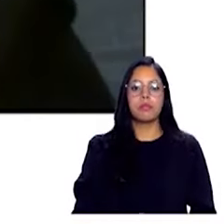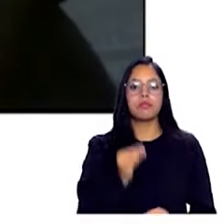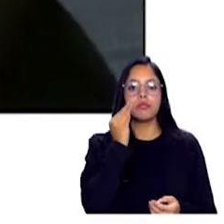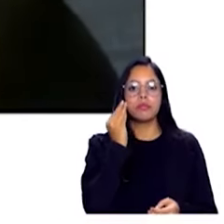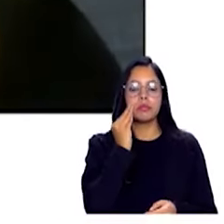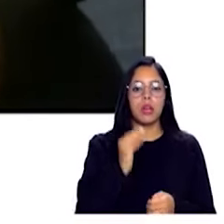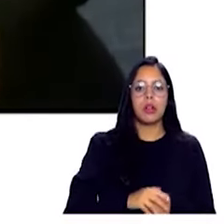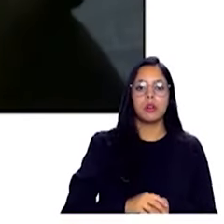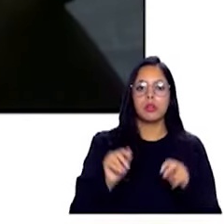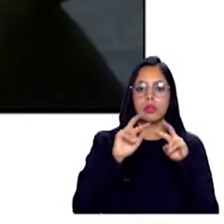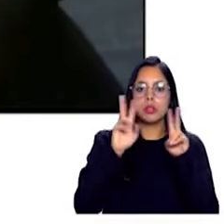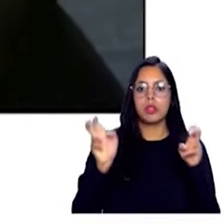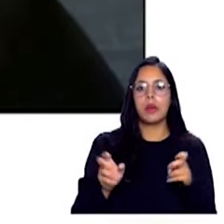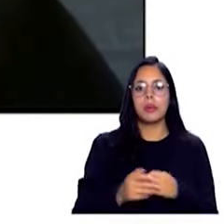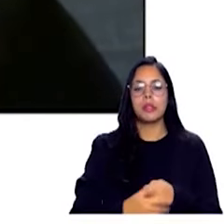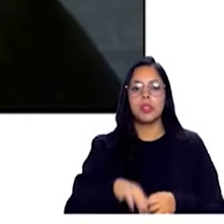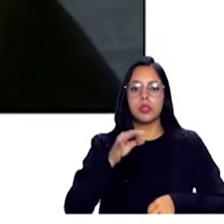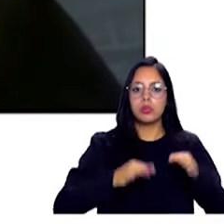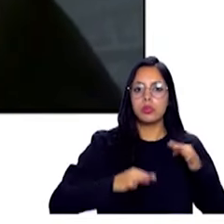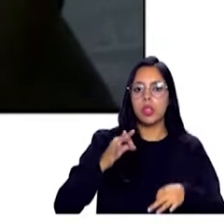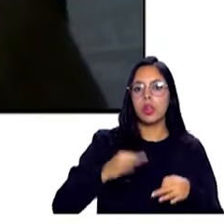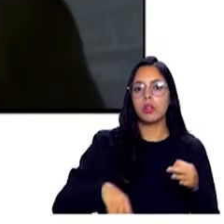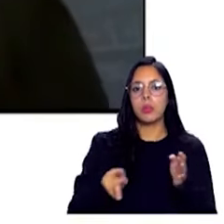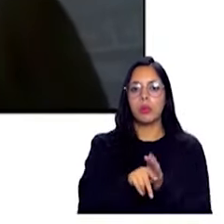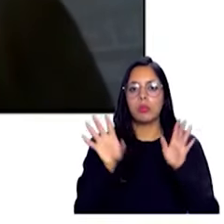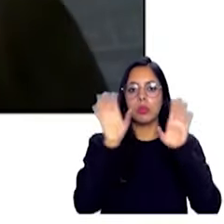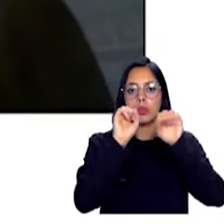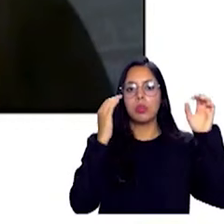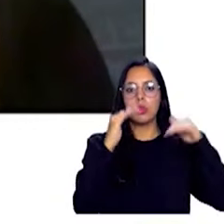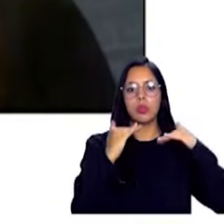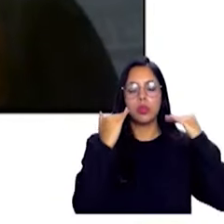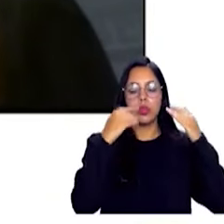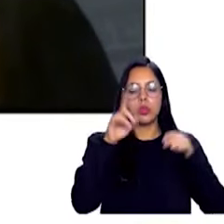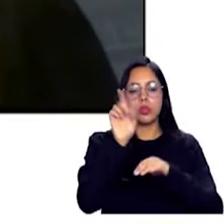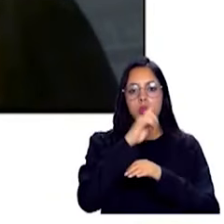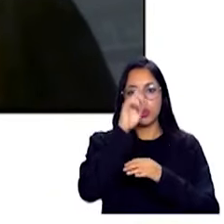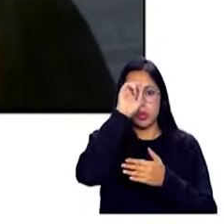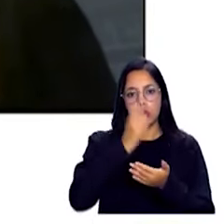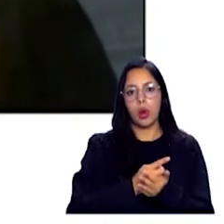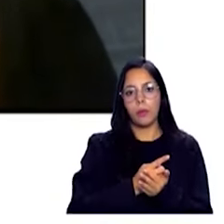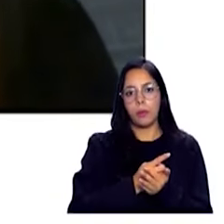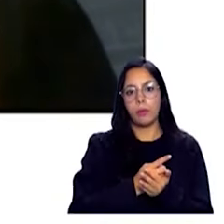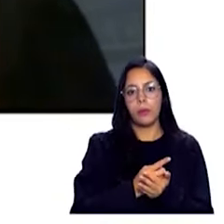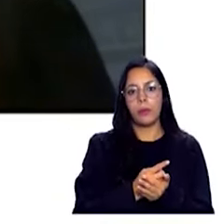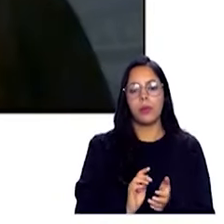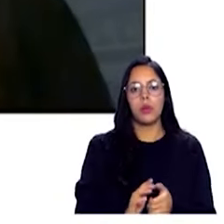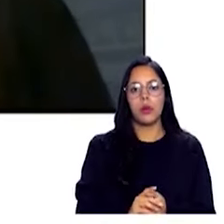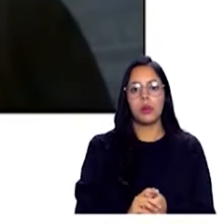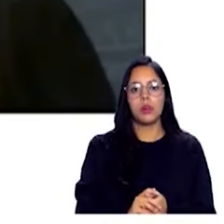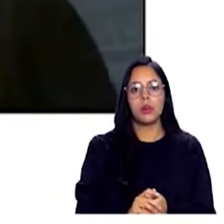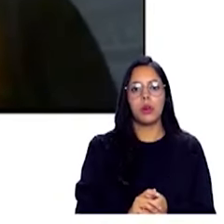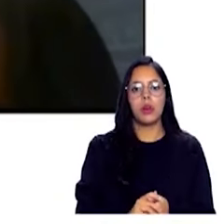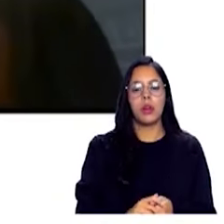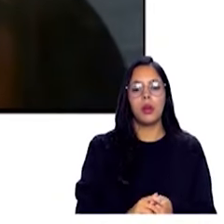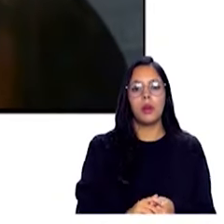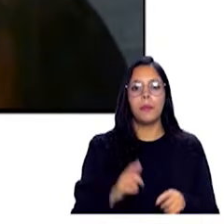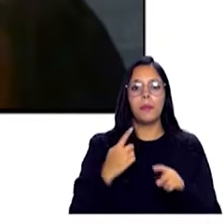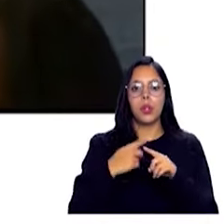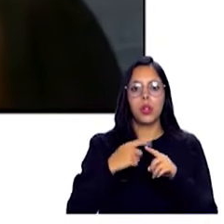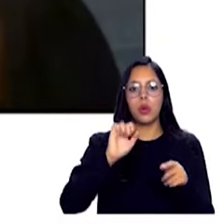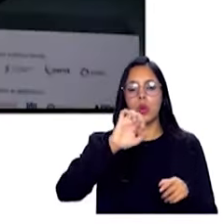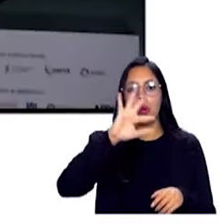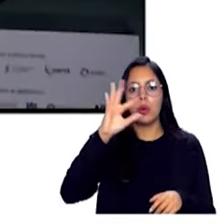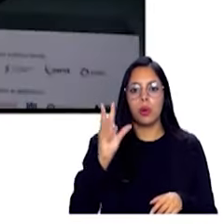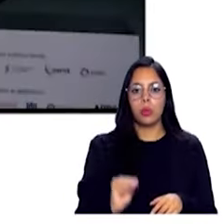reapreciada pela corte de cassação eh é é algo digno de nota Porque os europeus de um modo